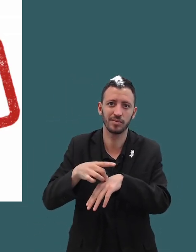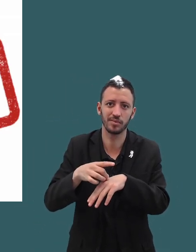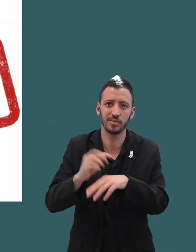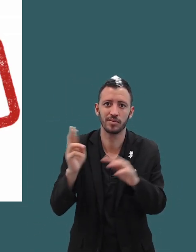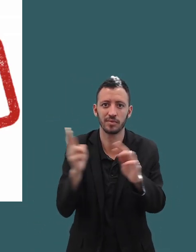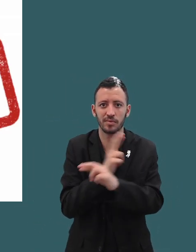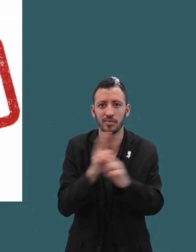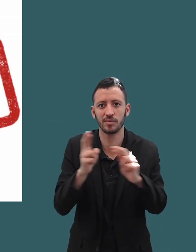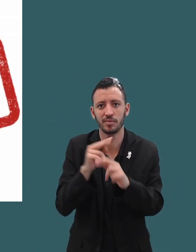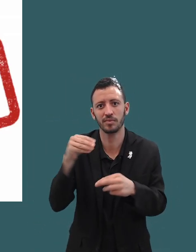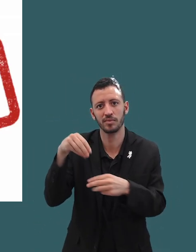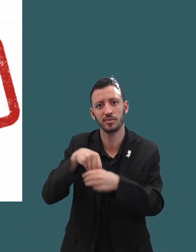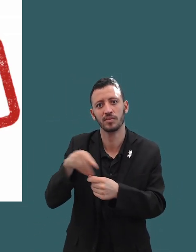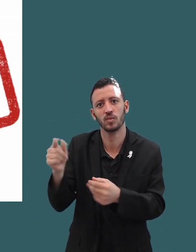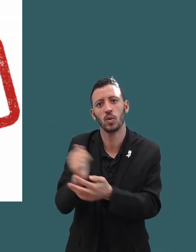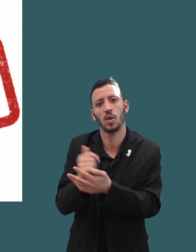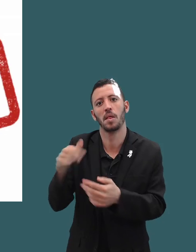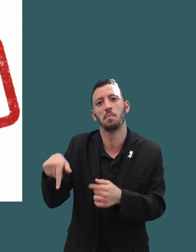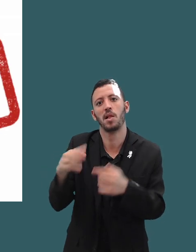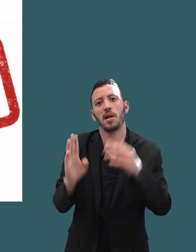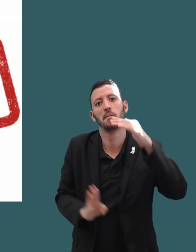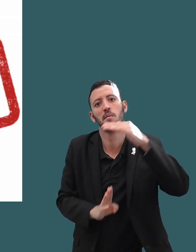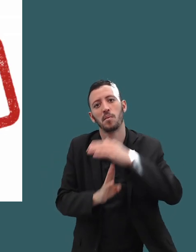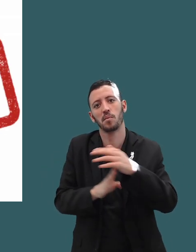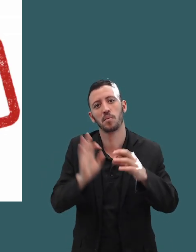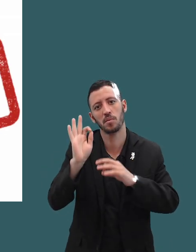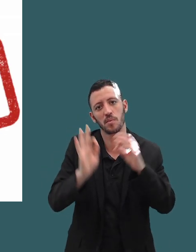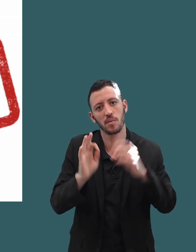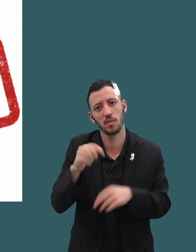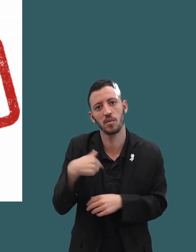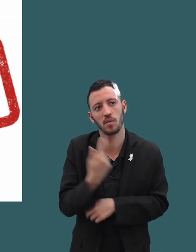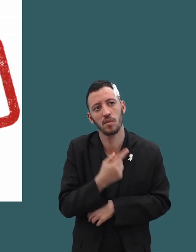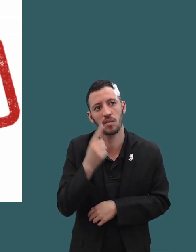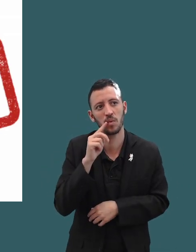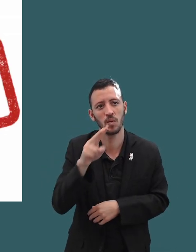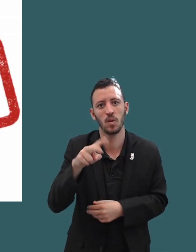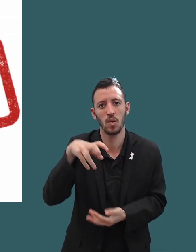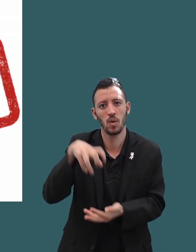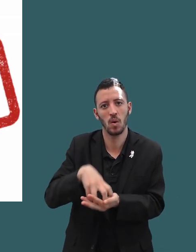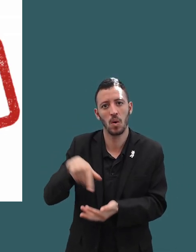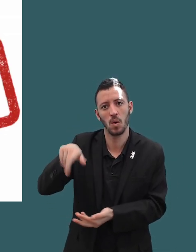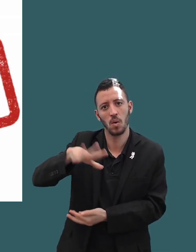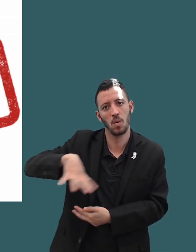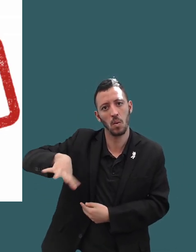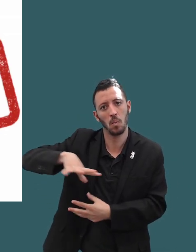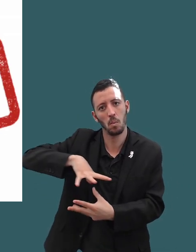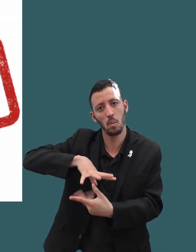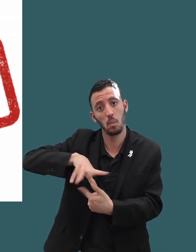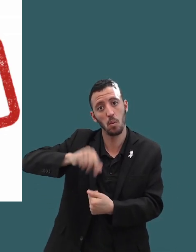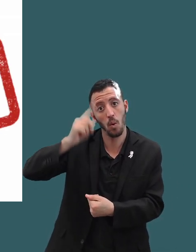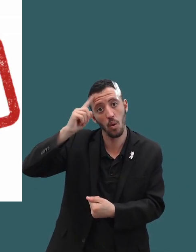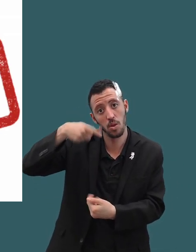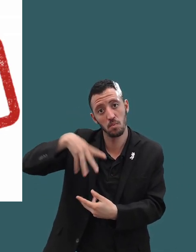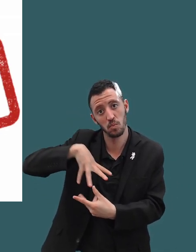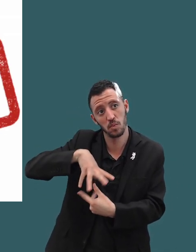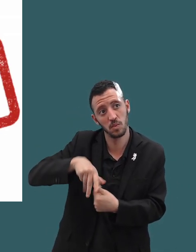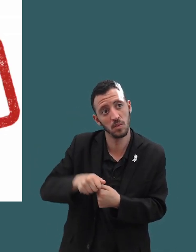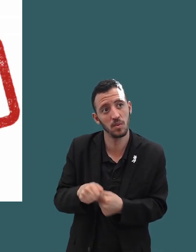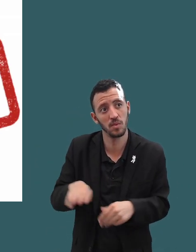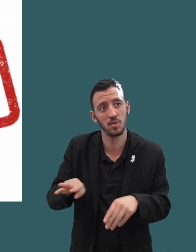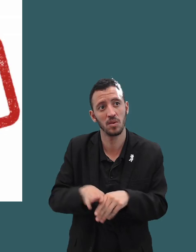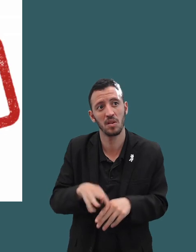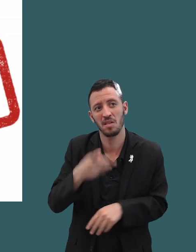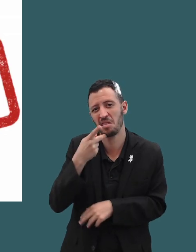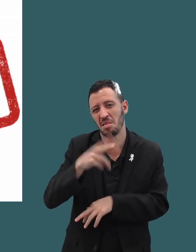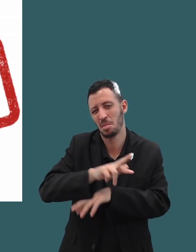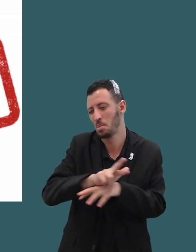redes controladas pela Meta, né, que são todas controladas pela nova ordem mundial, o serviço dos Illuminati. Então, o comunismo e